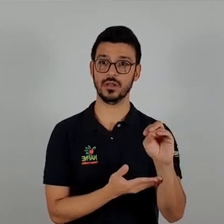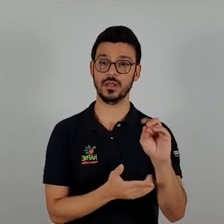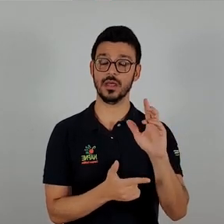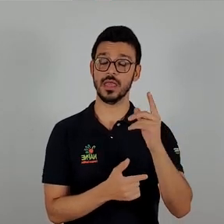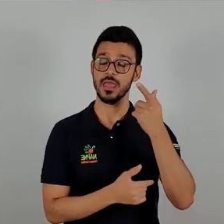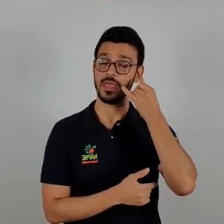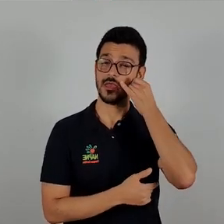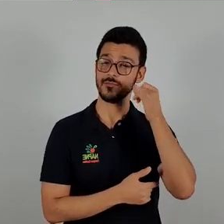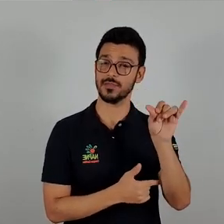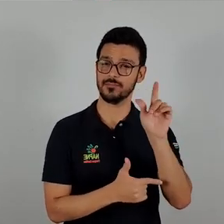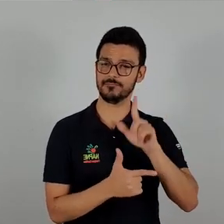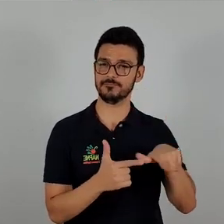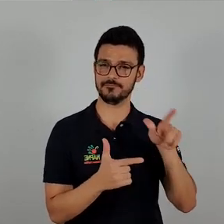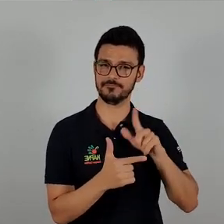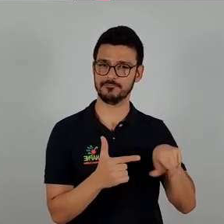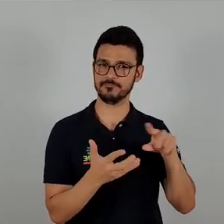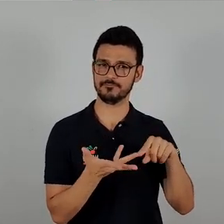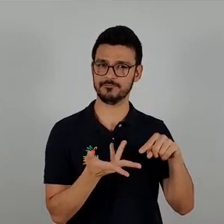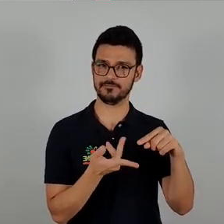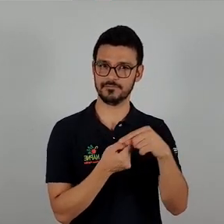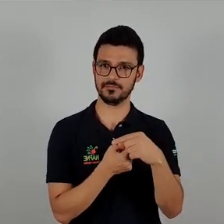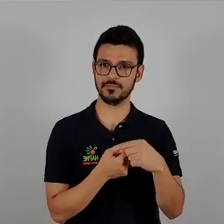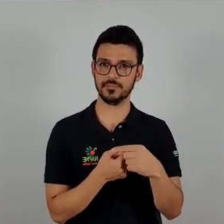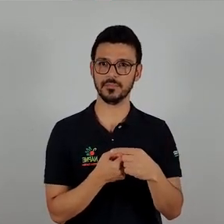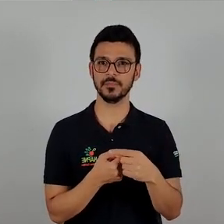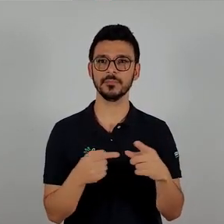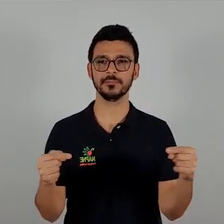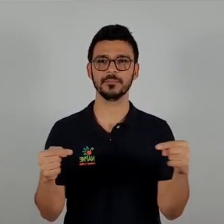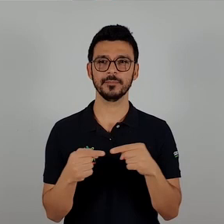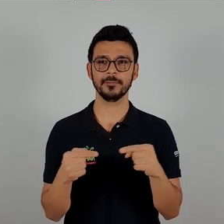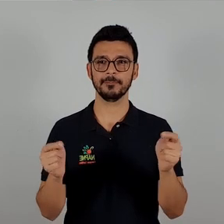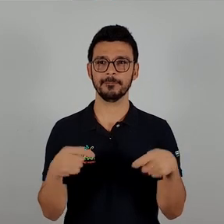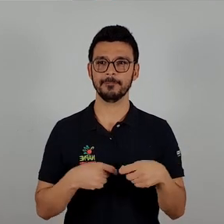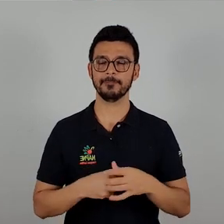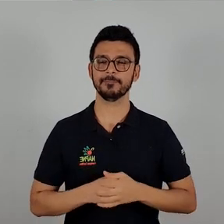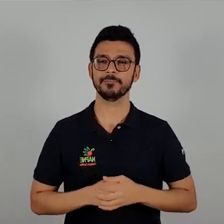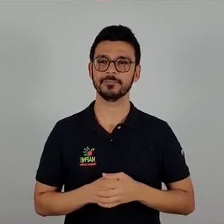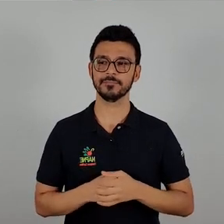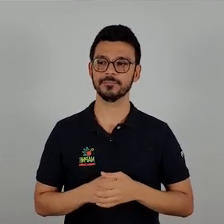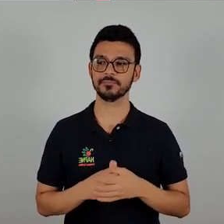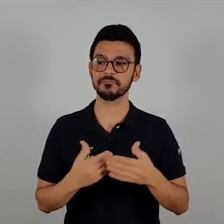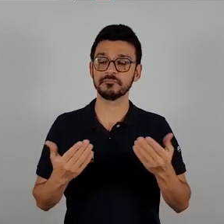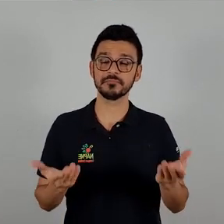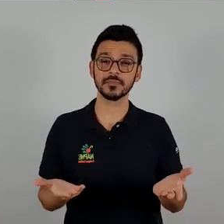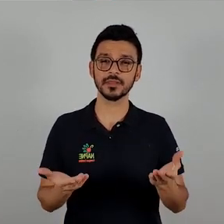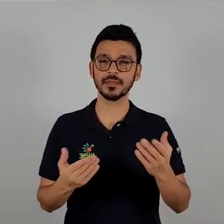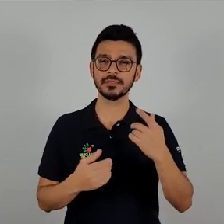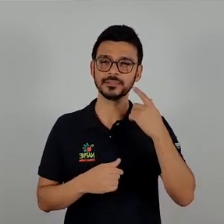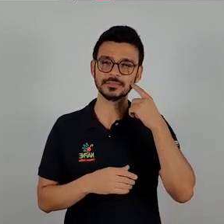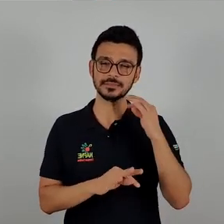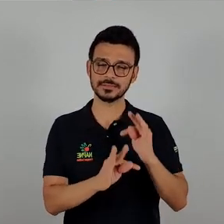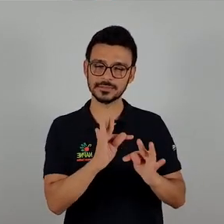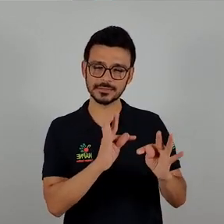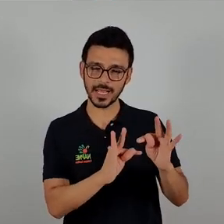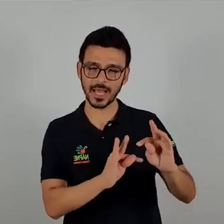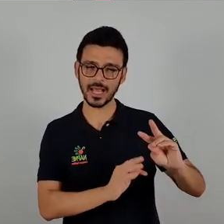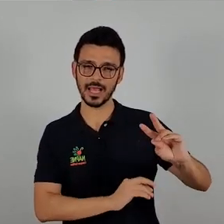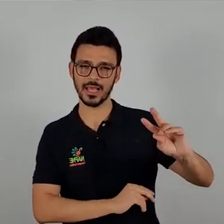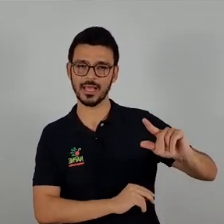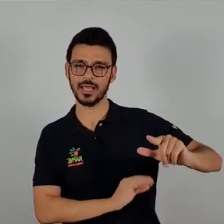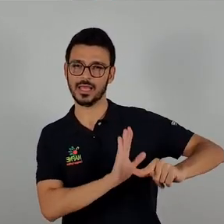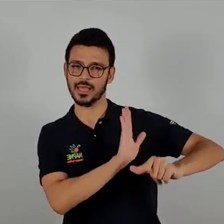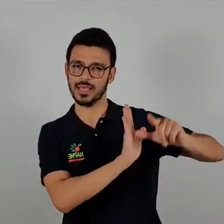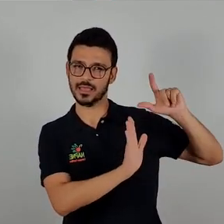muita medicação de antibiótico, o cachorrinho lá tem um problema que os dentinhos dele não